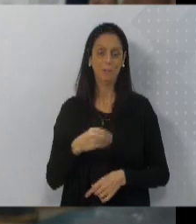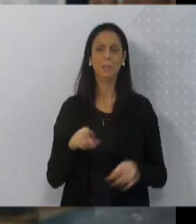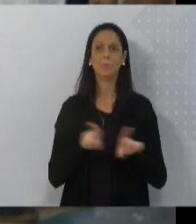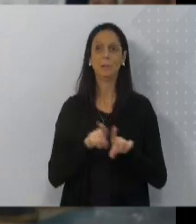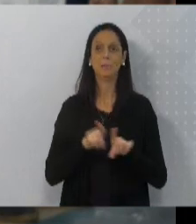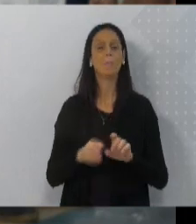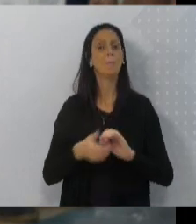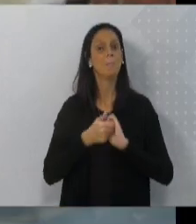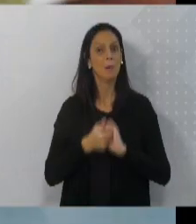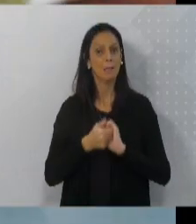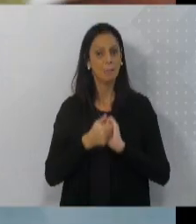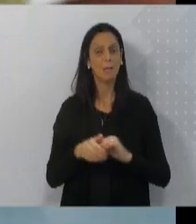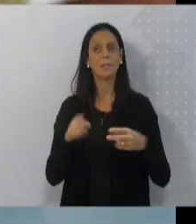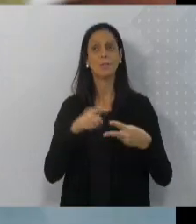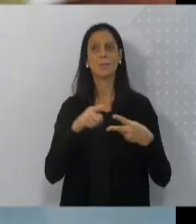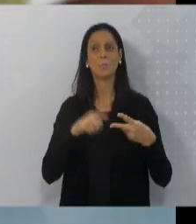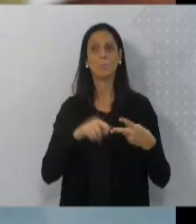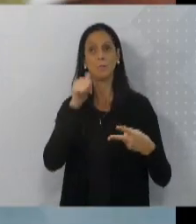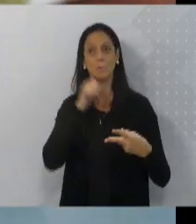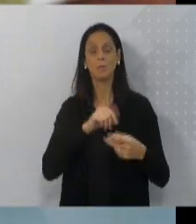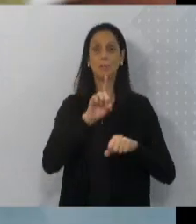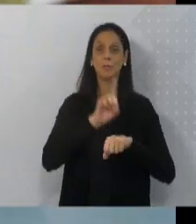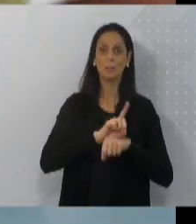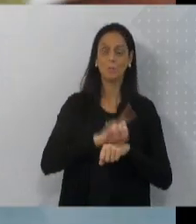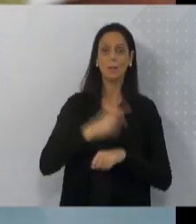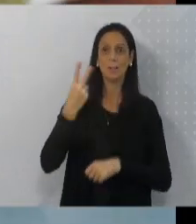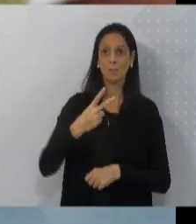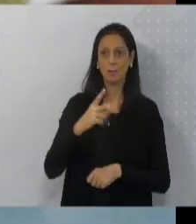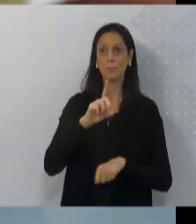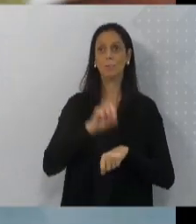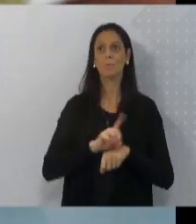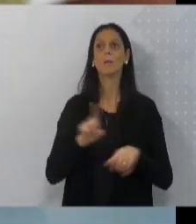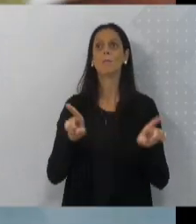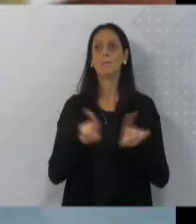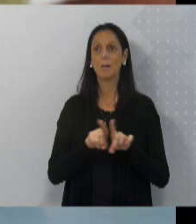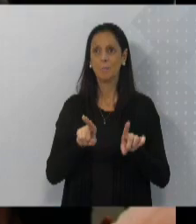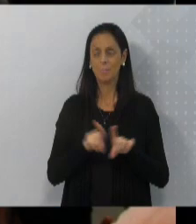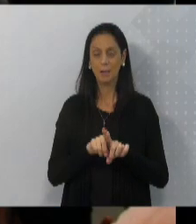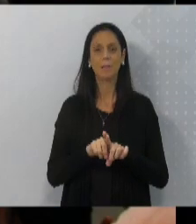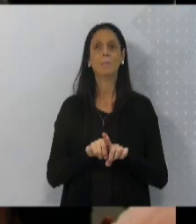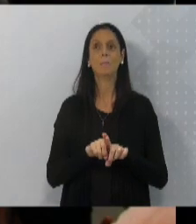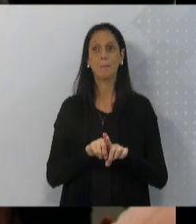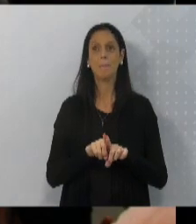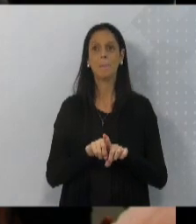a Josiane, né, diretora e diretora adjunta, também, né,